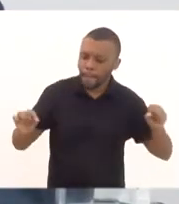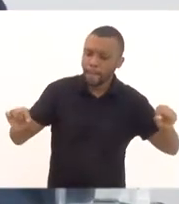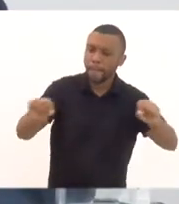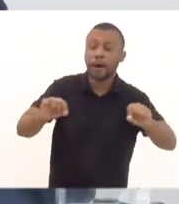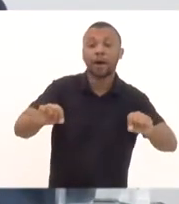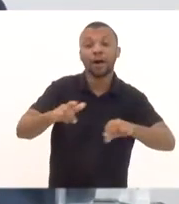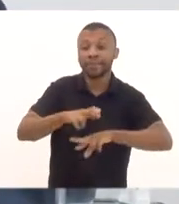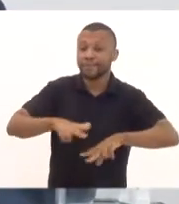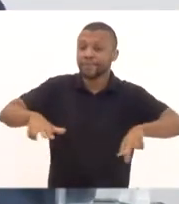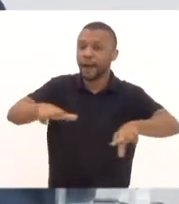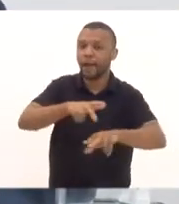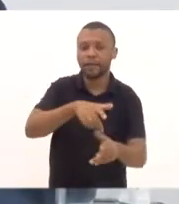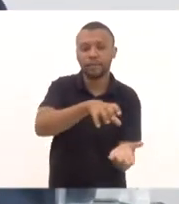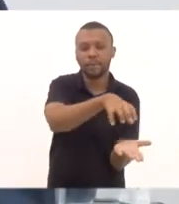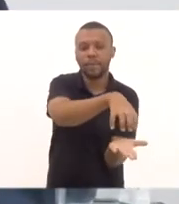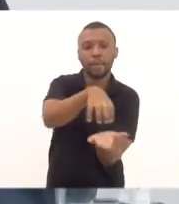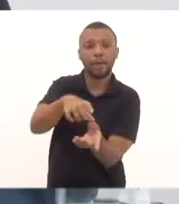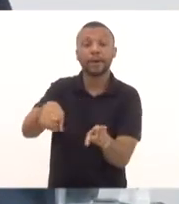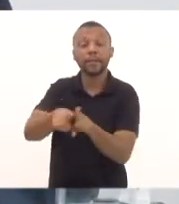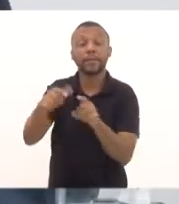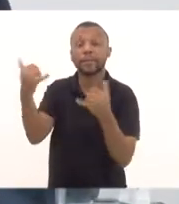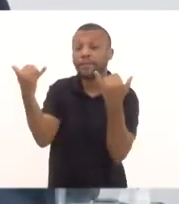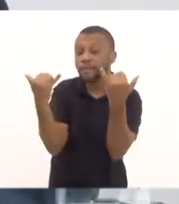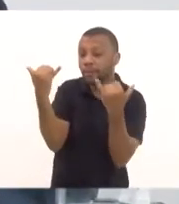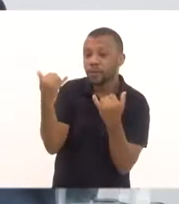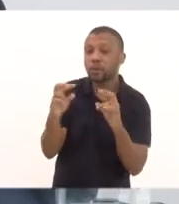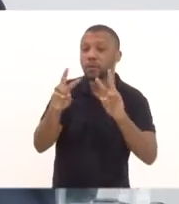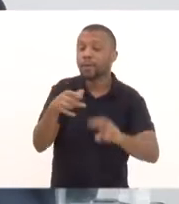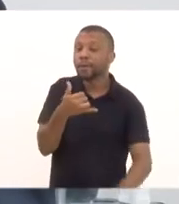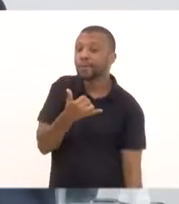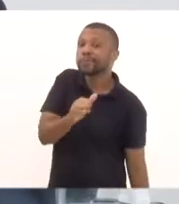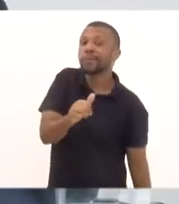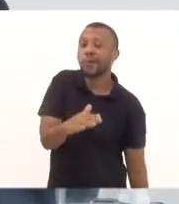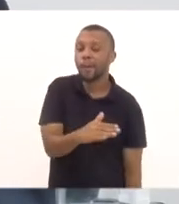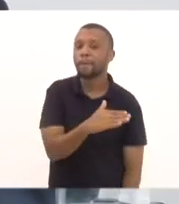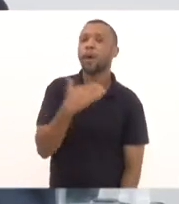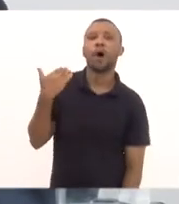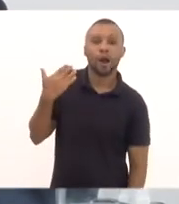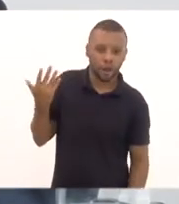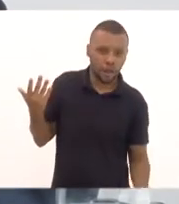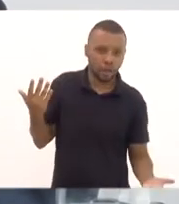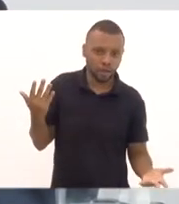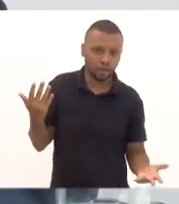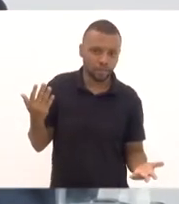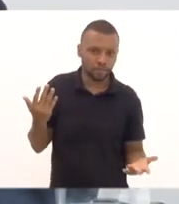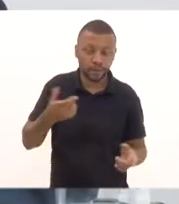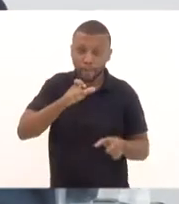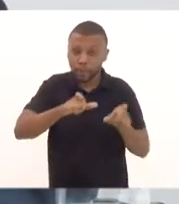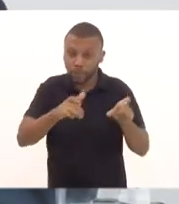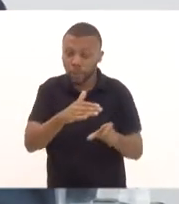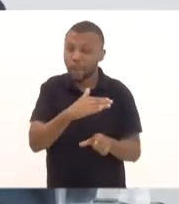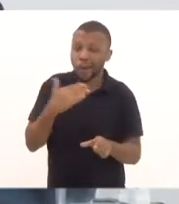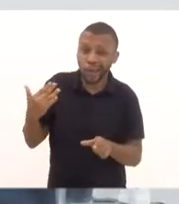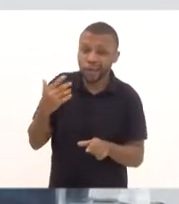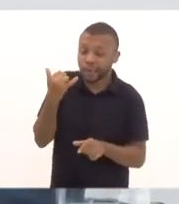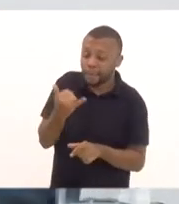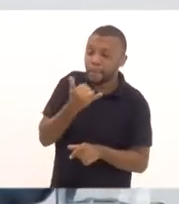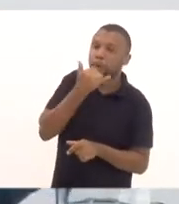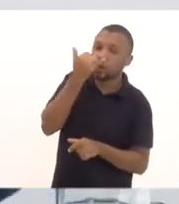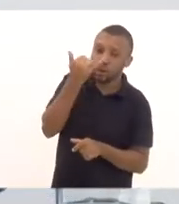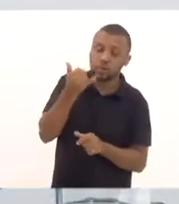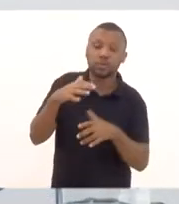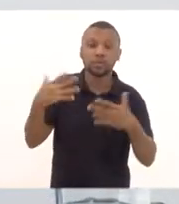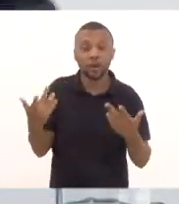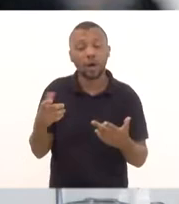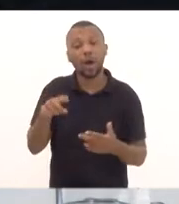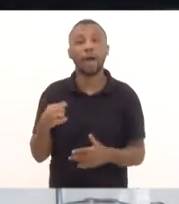inclusive com dados sobre vítimas e para a Thais que houve morte né em alguns acidente Então se importante a gente